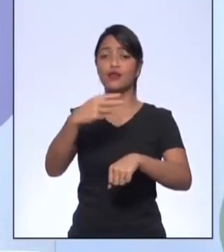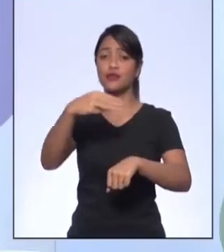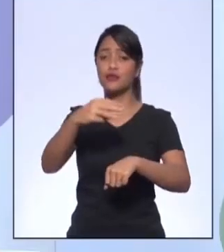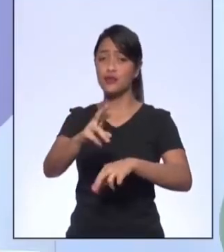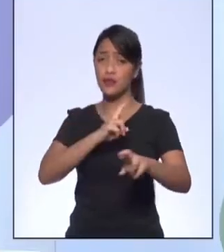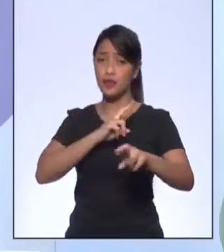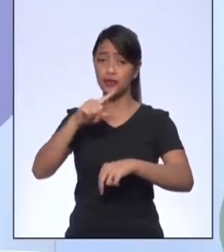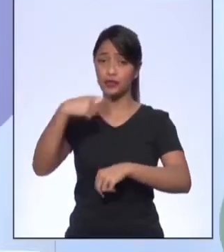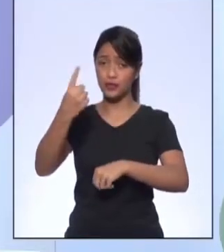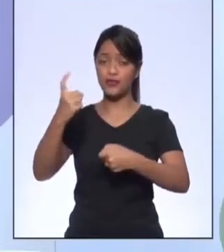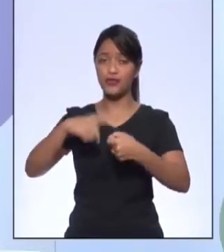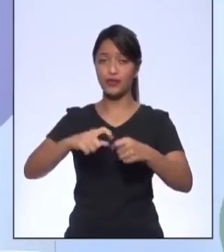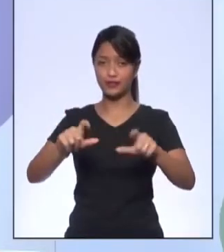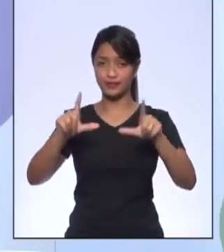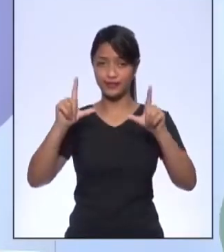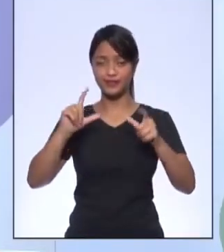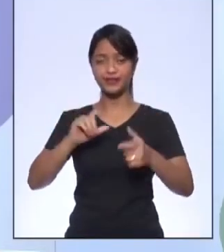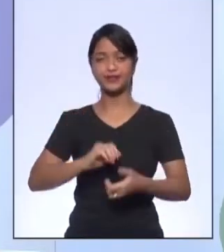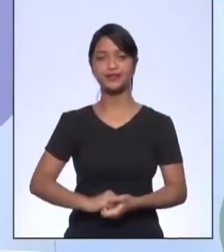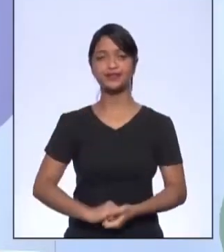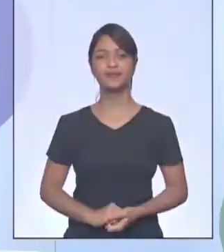volta.